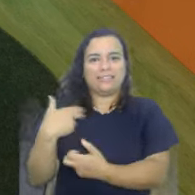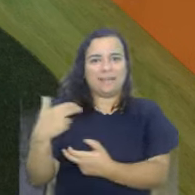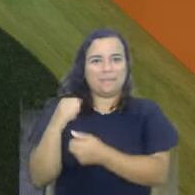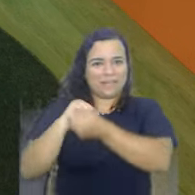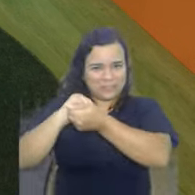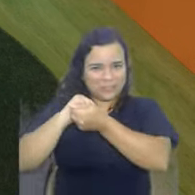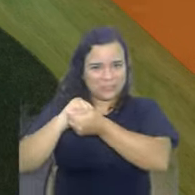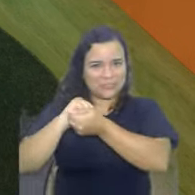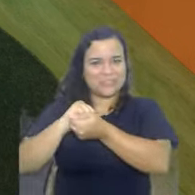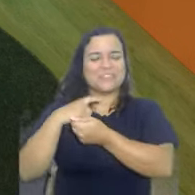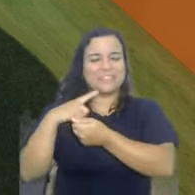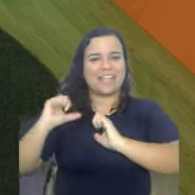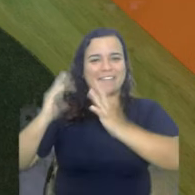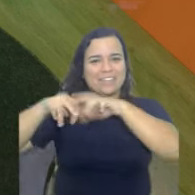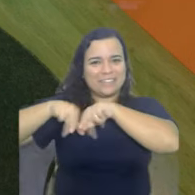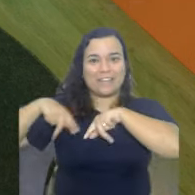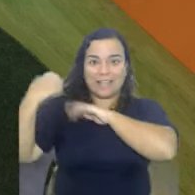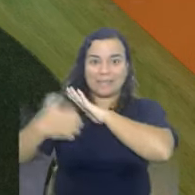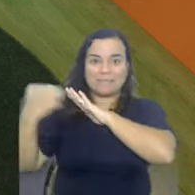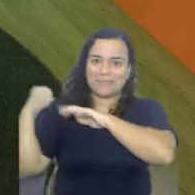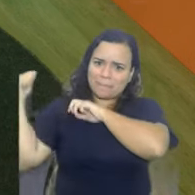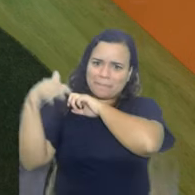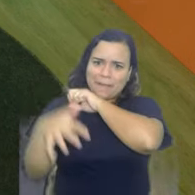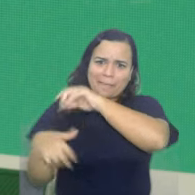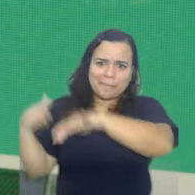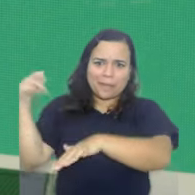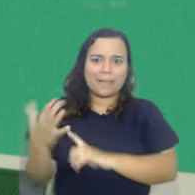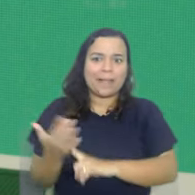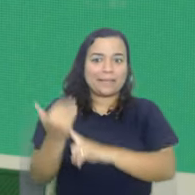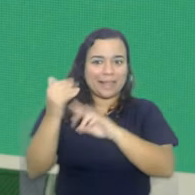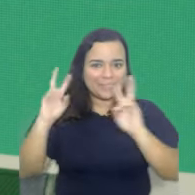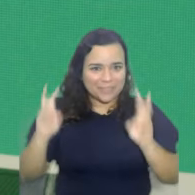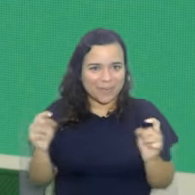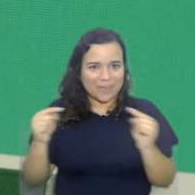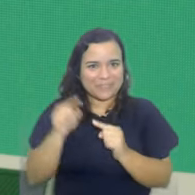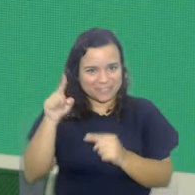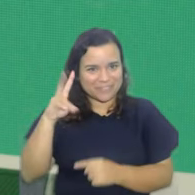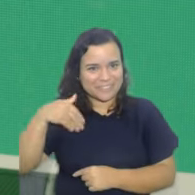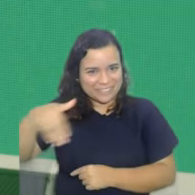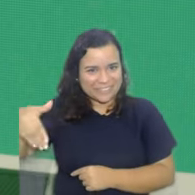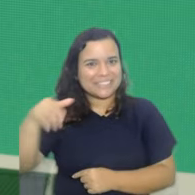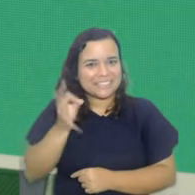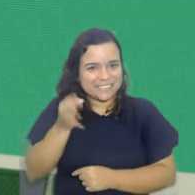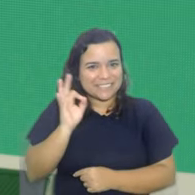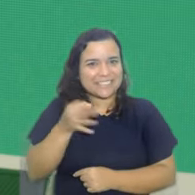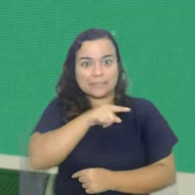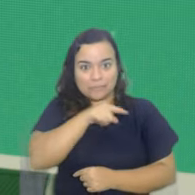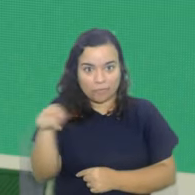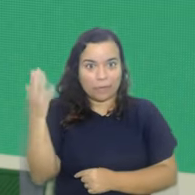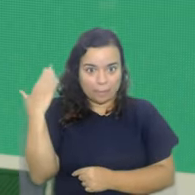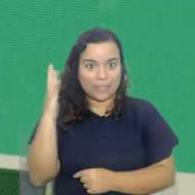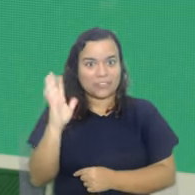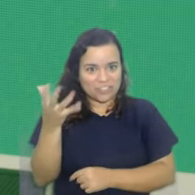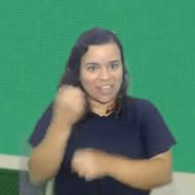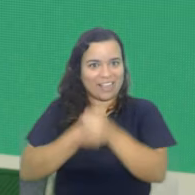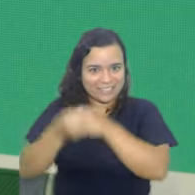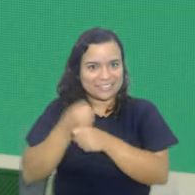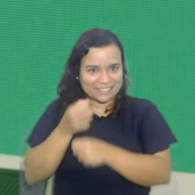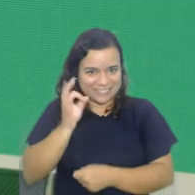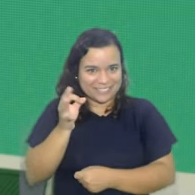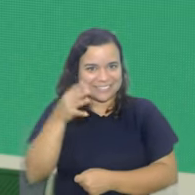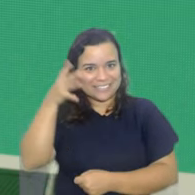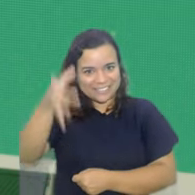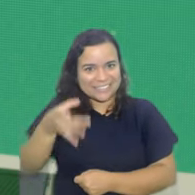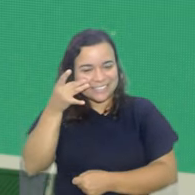muitas outras empresas também de tecnologia então vocês já tiveram no ano passado lá né